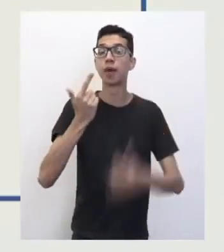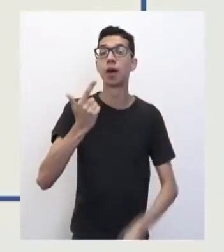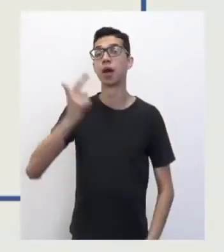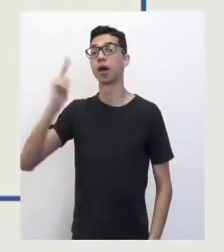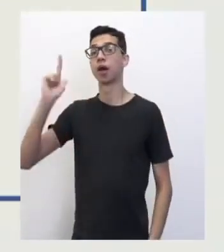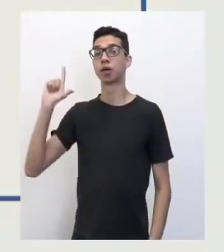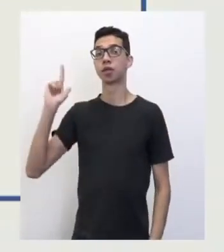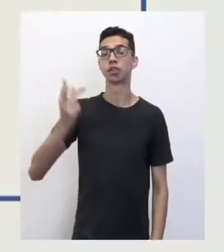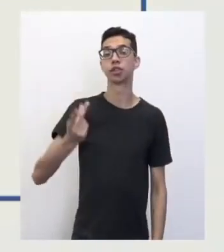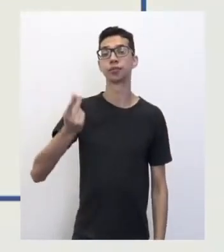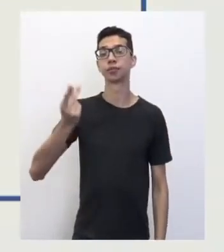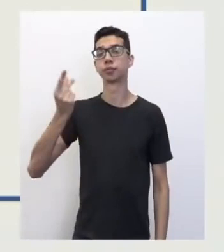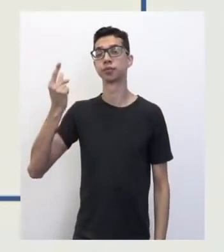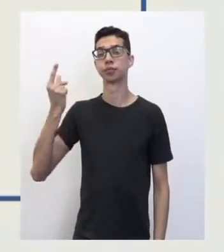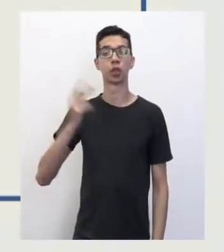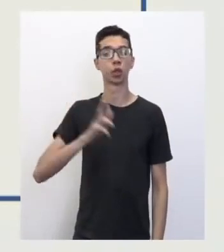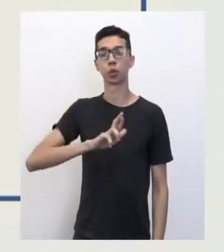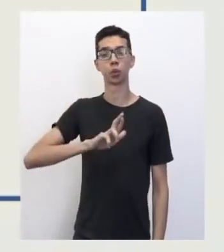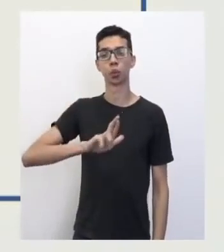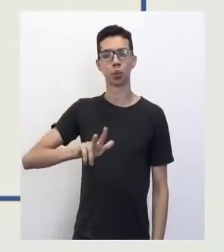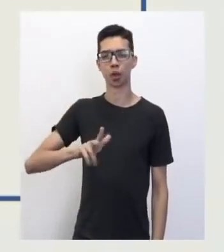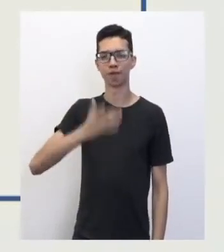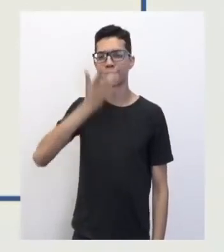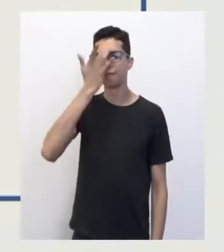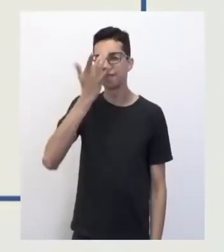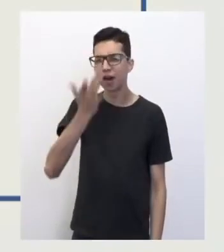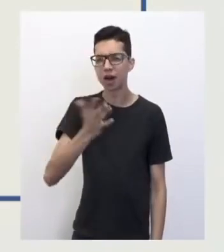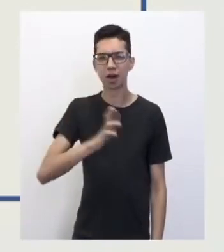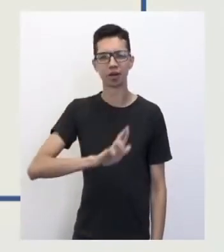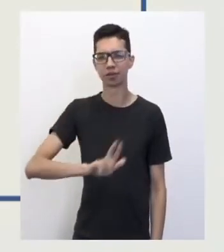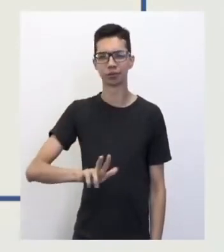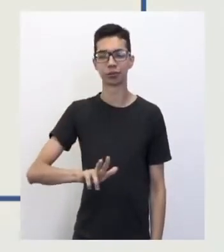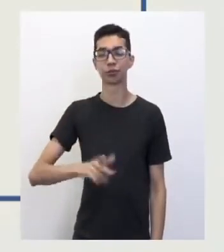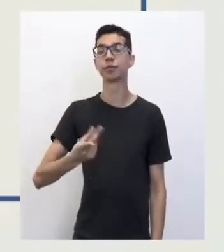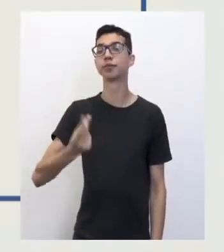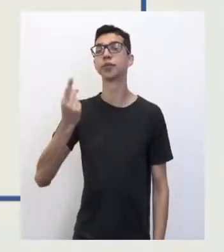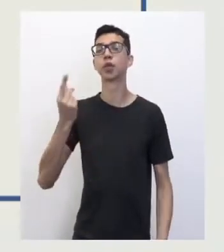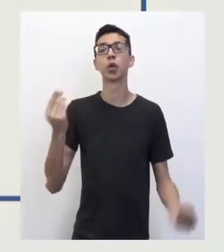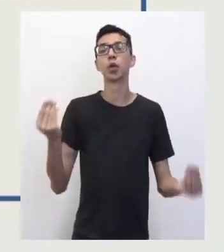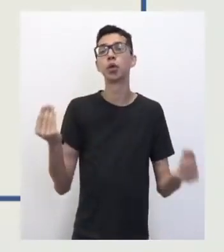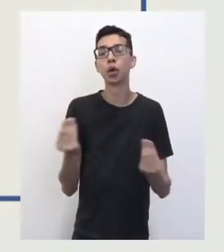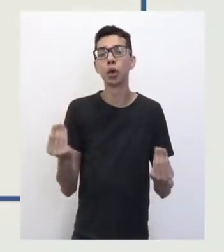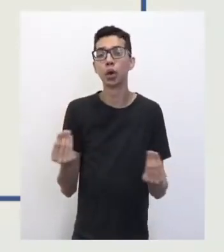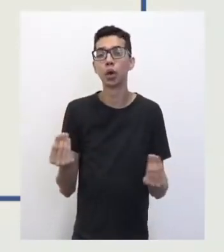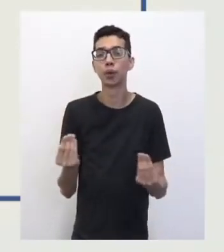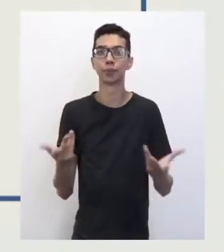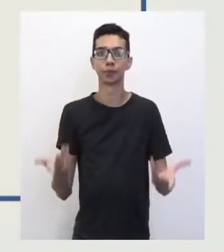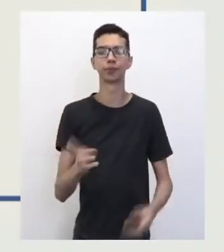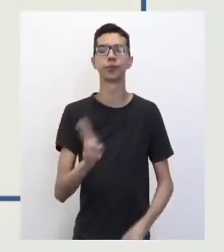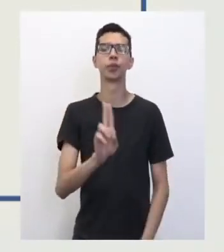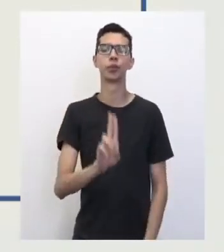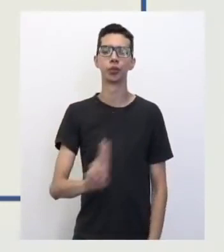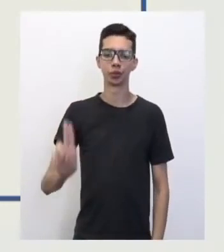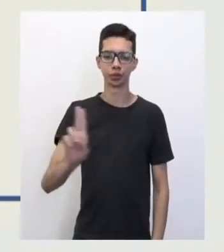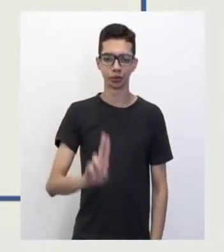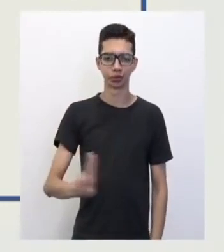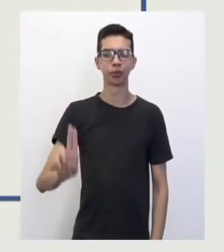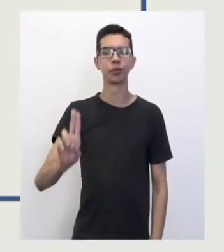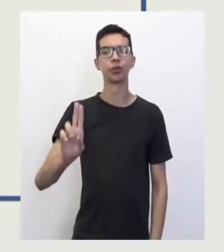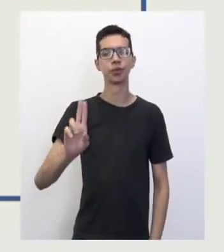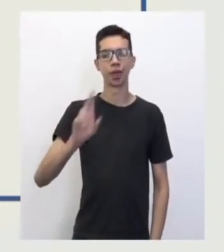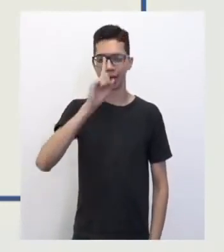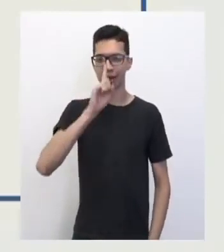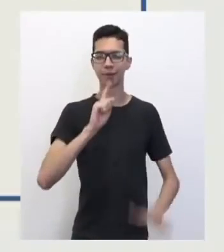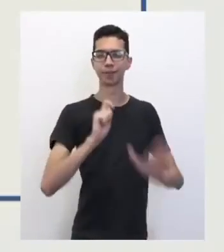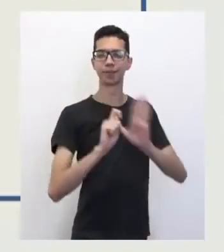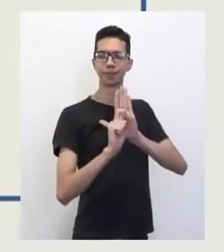tão fácil assim. Antigamente, como era? Né? Então, utilizando aí esse marcador indicativo